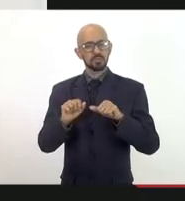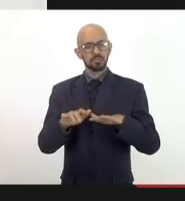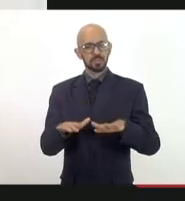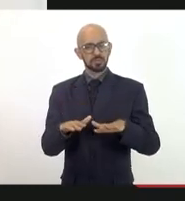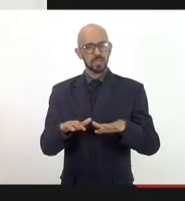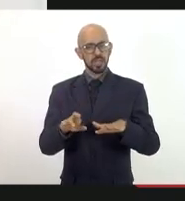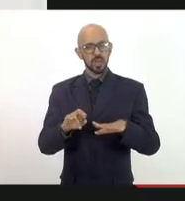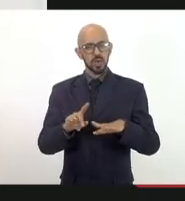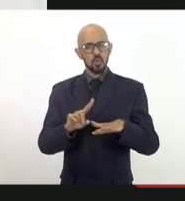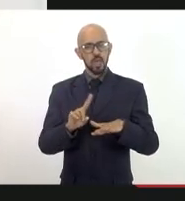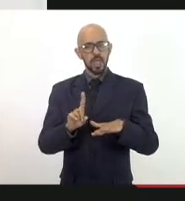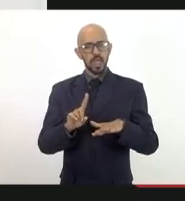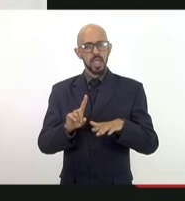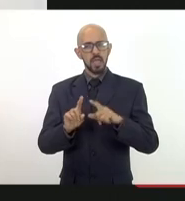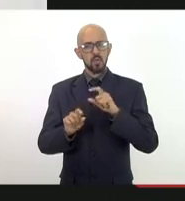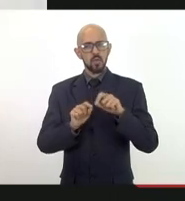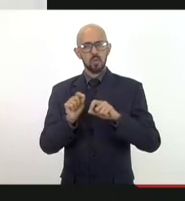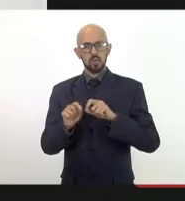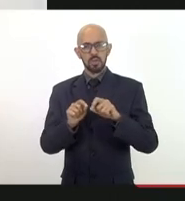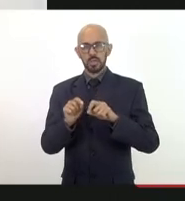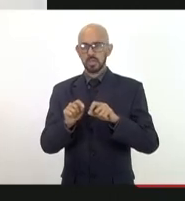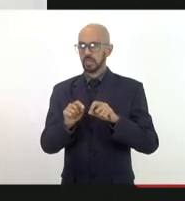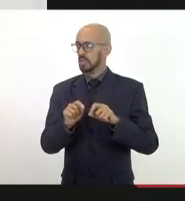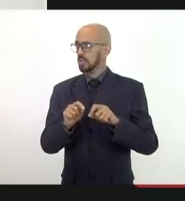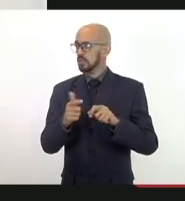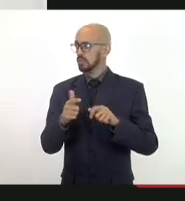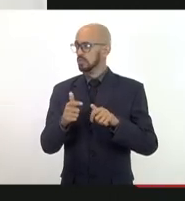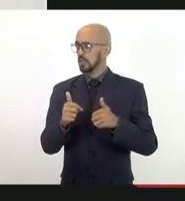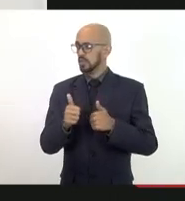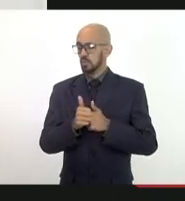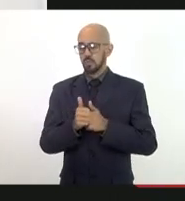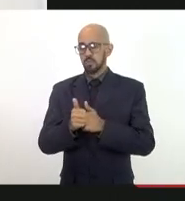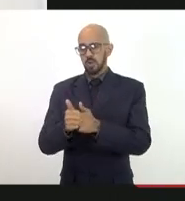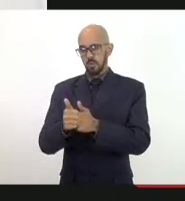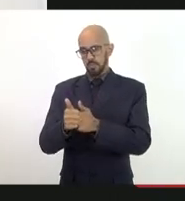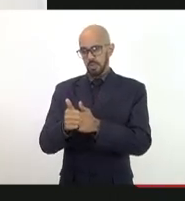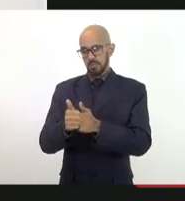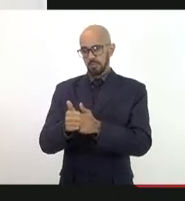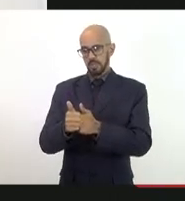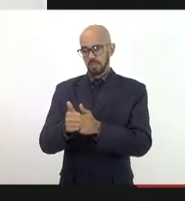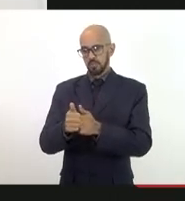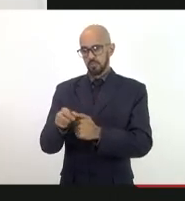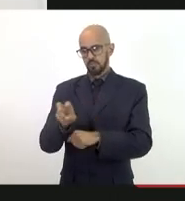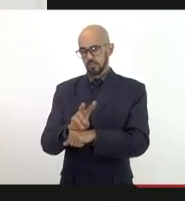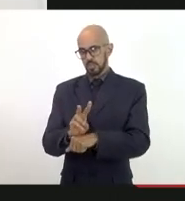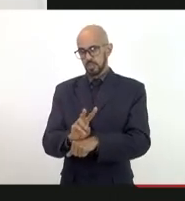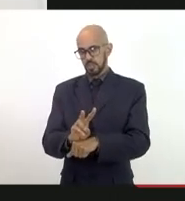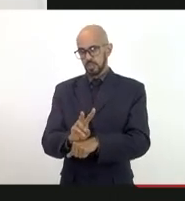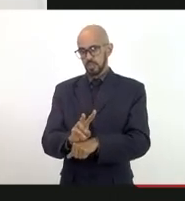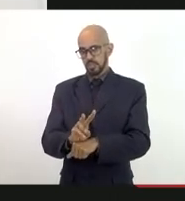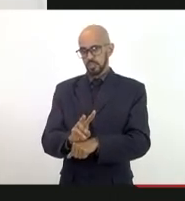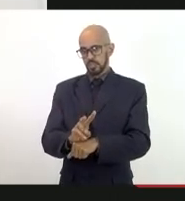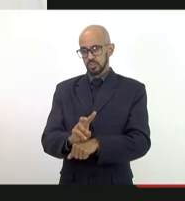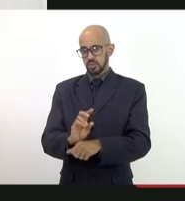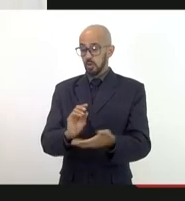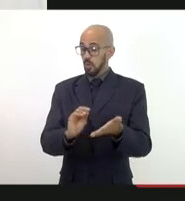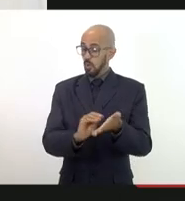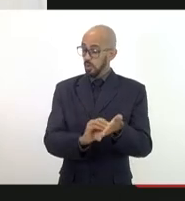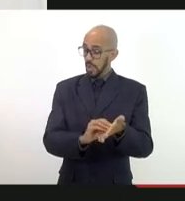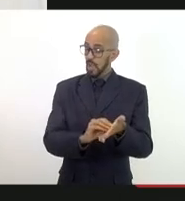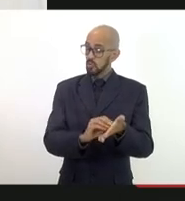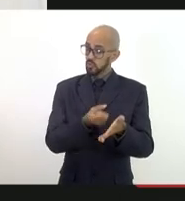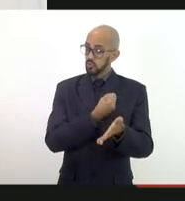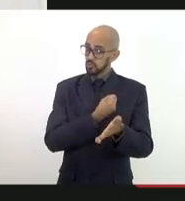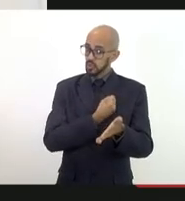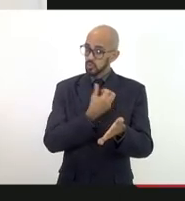que não houve um monitoramento sentinela, né? Uma coisa permanente ali vigilante, de notificação correta. Então, eu